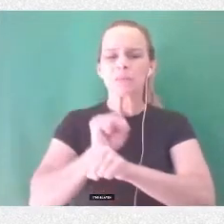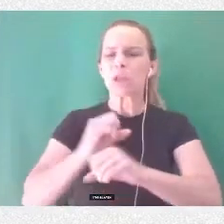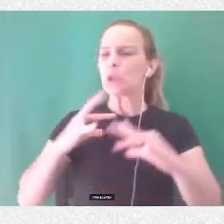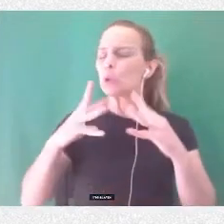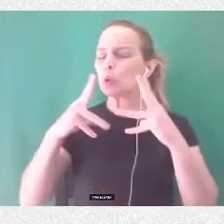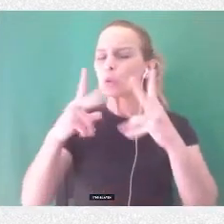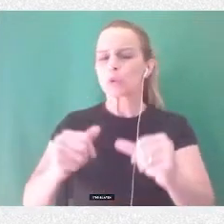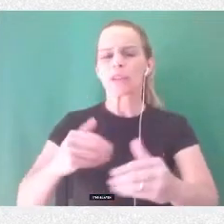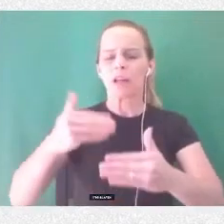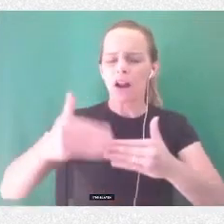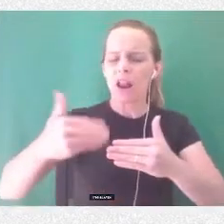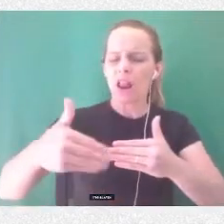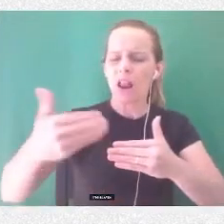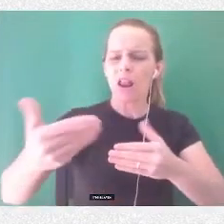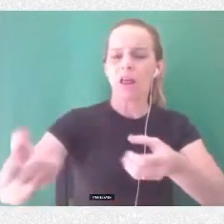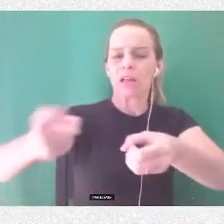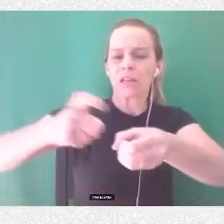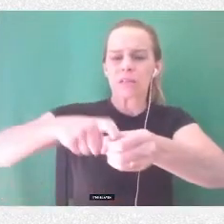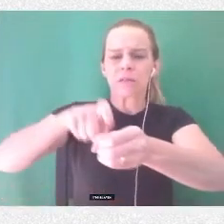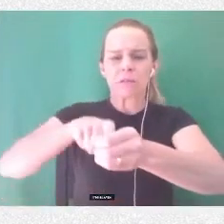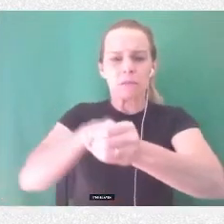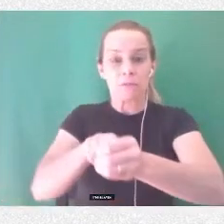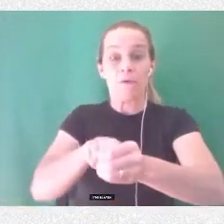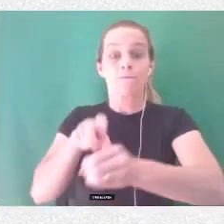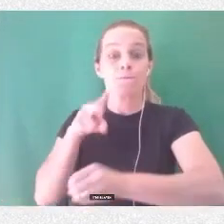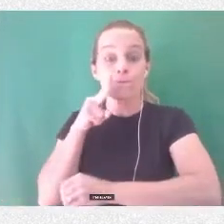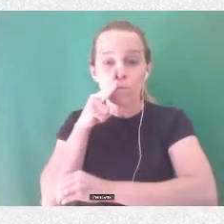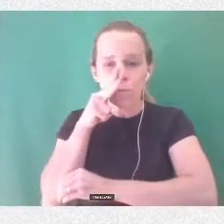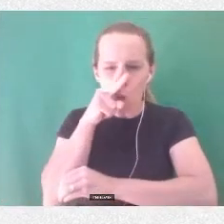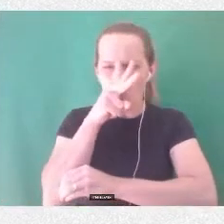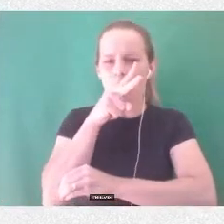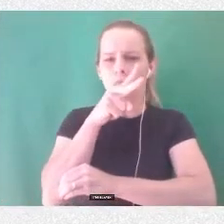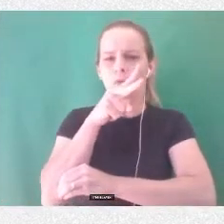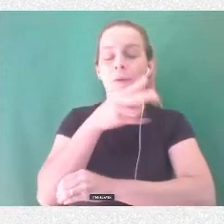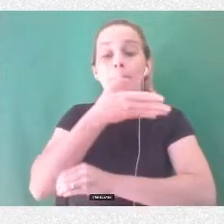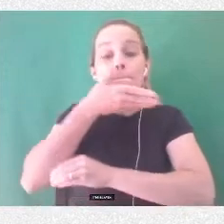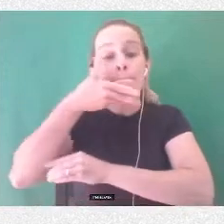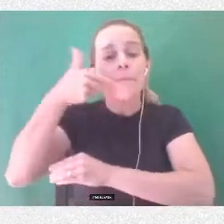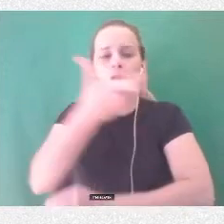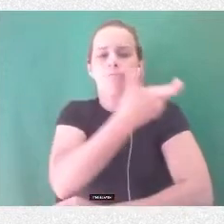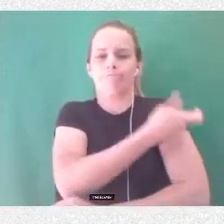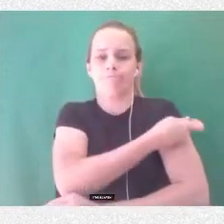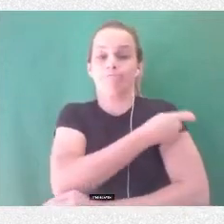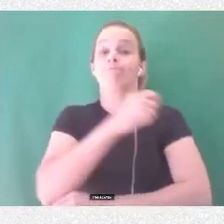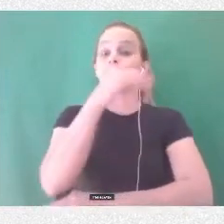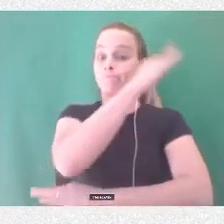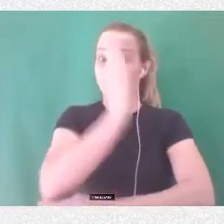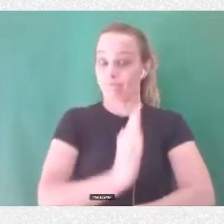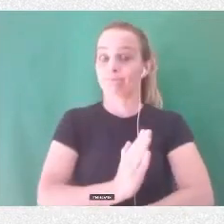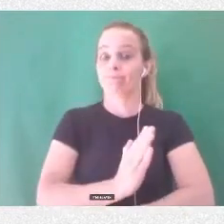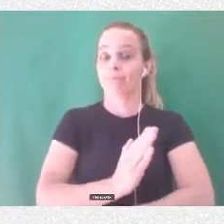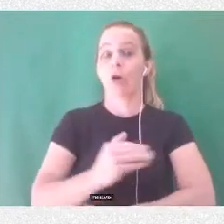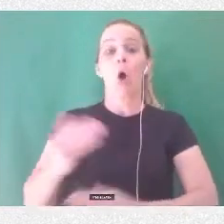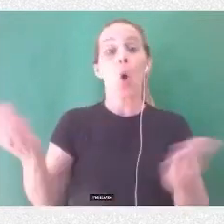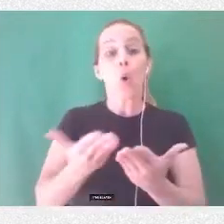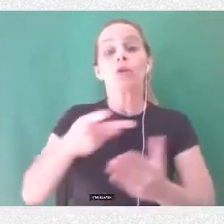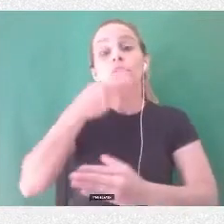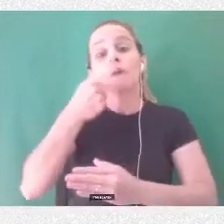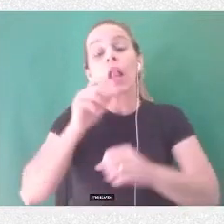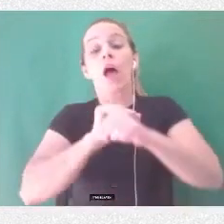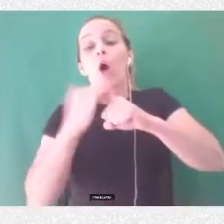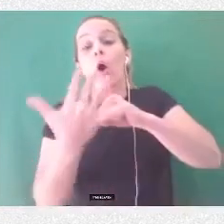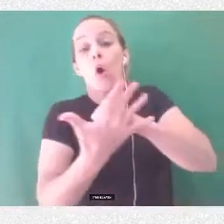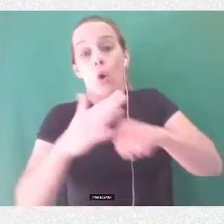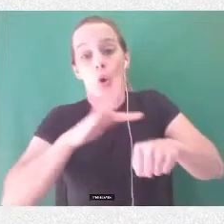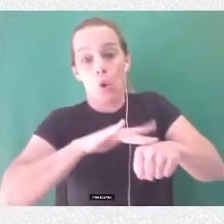com parcerias dessa envergadura, melhorar o sistema vacinal do Brasil. Hoje falamos do Covid, mas